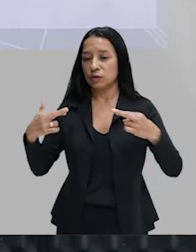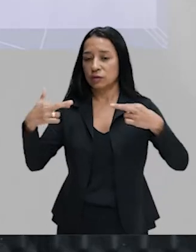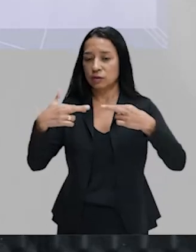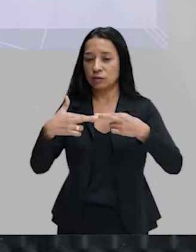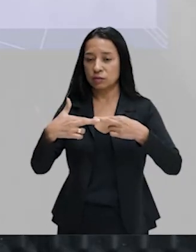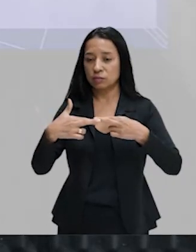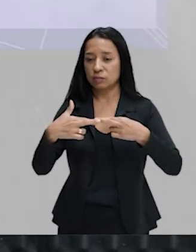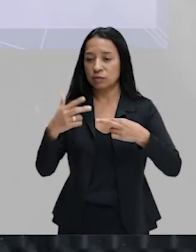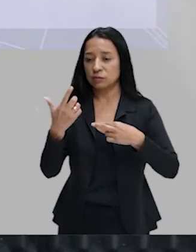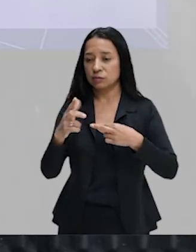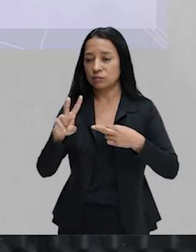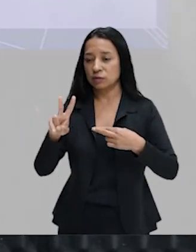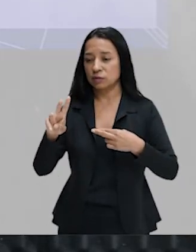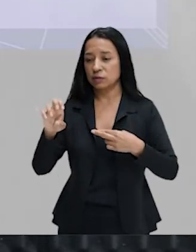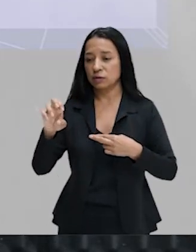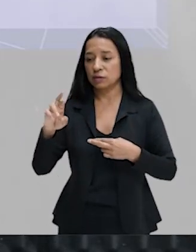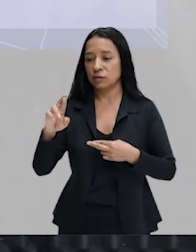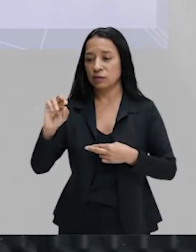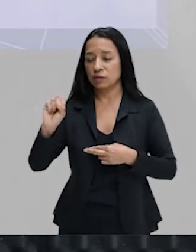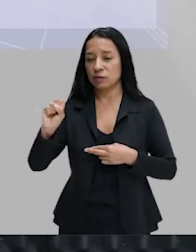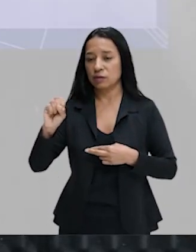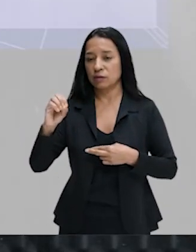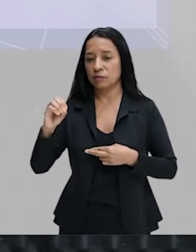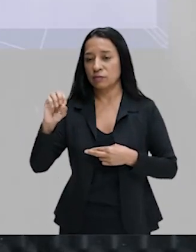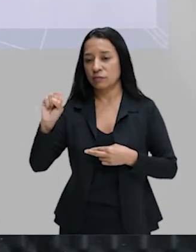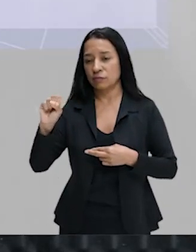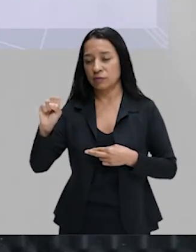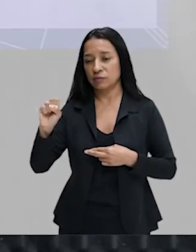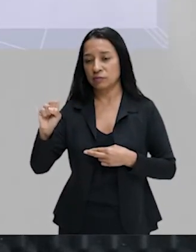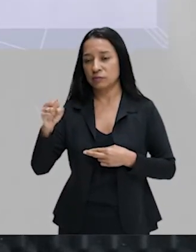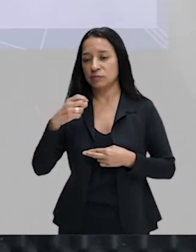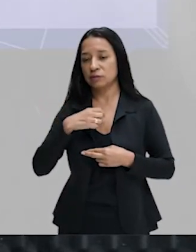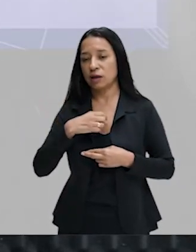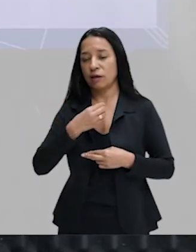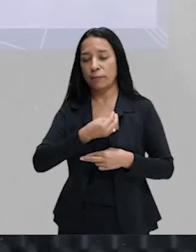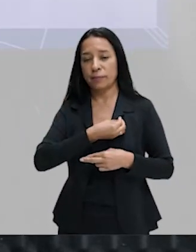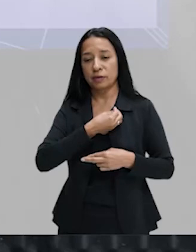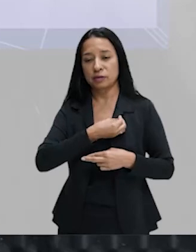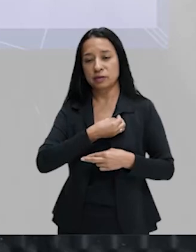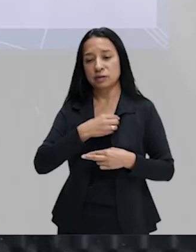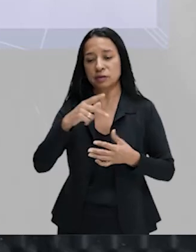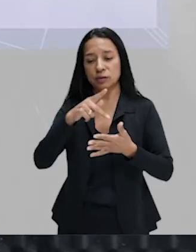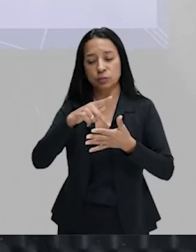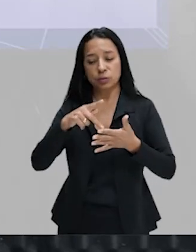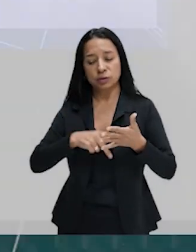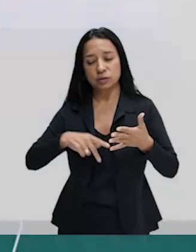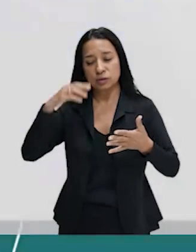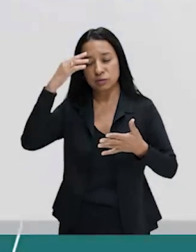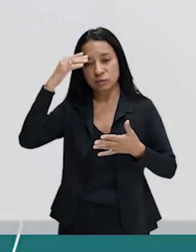de poesia, de imaginação, de subjetividade, tá bom?